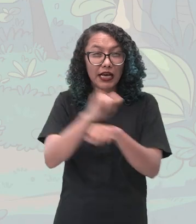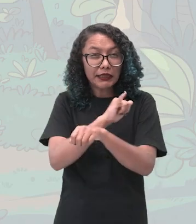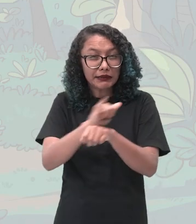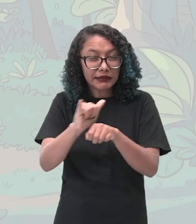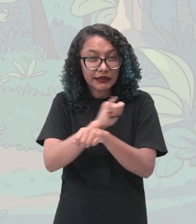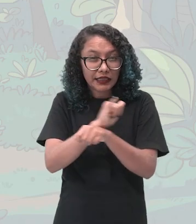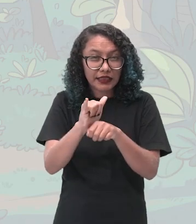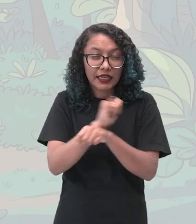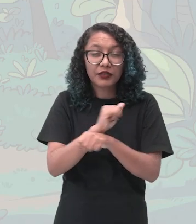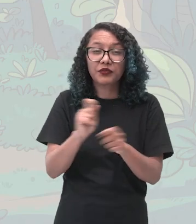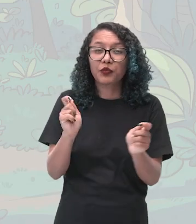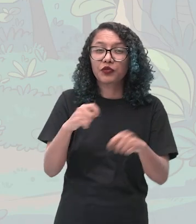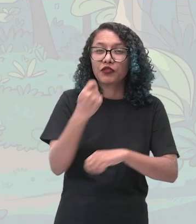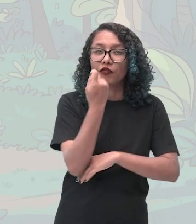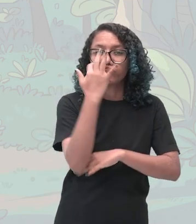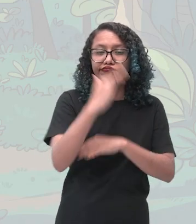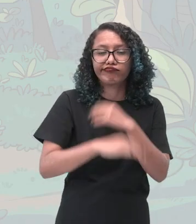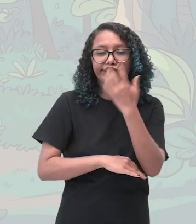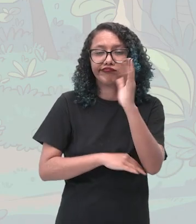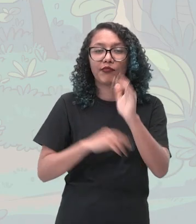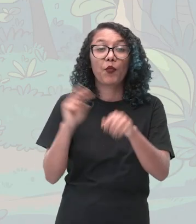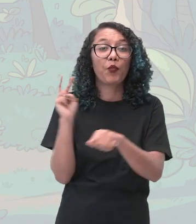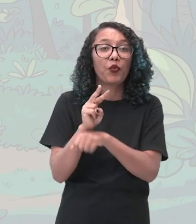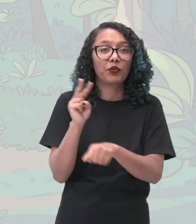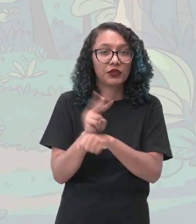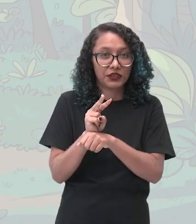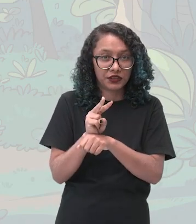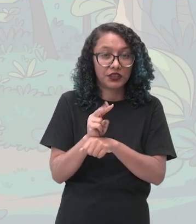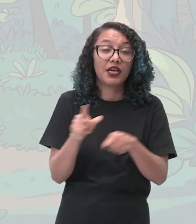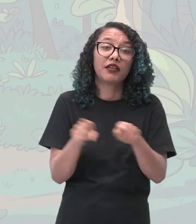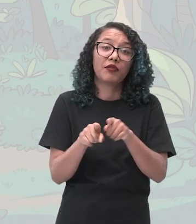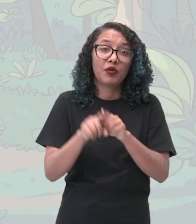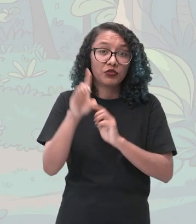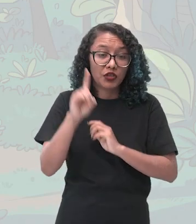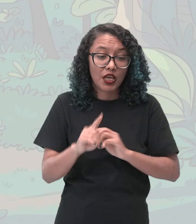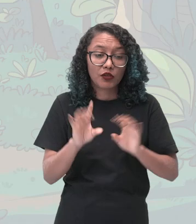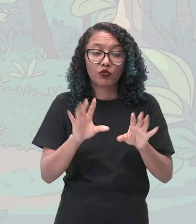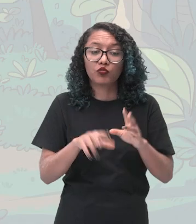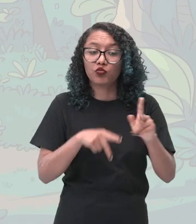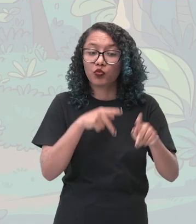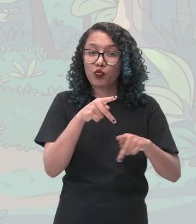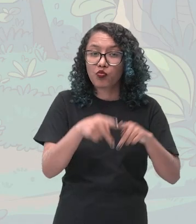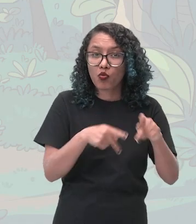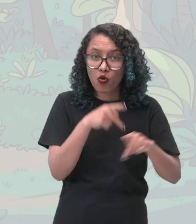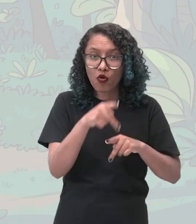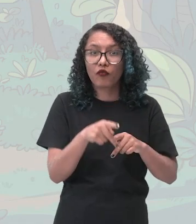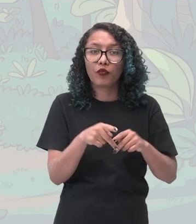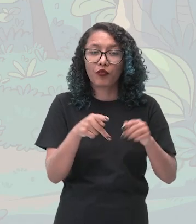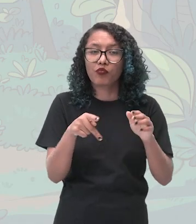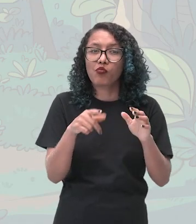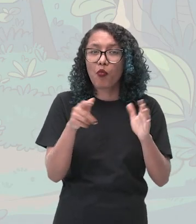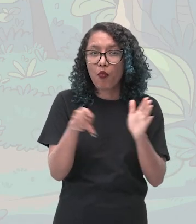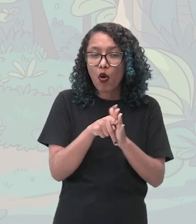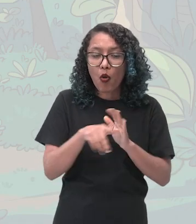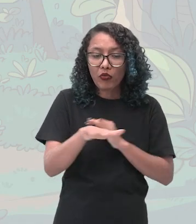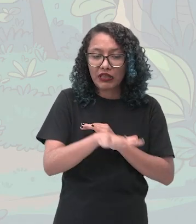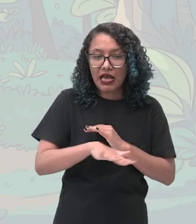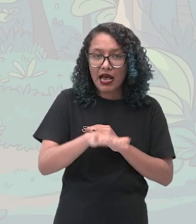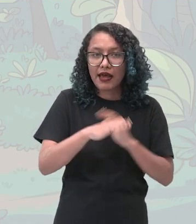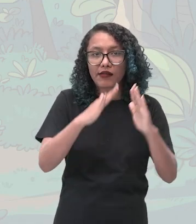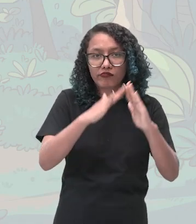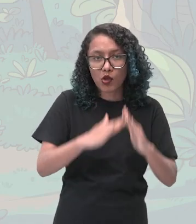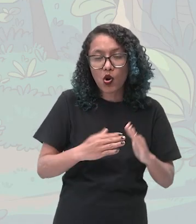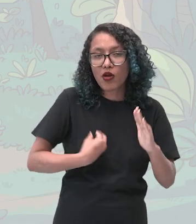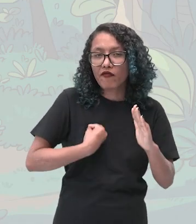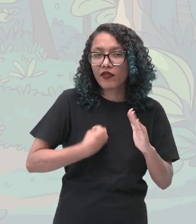o nosso meio ambiente e os direitos das populações locais, ok? Porque assim a gente pode trabalhar